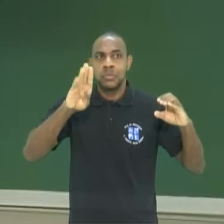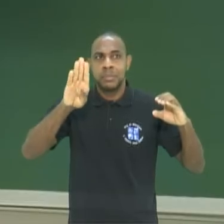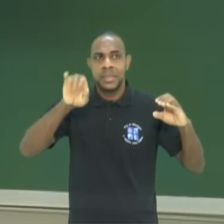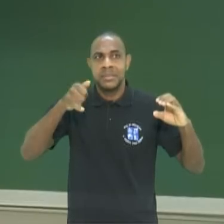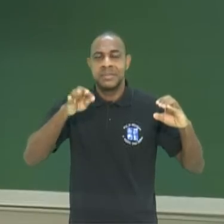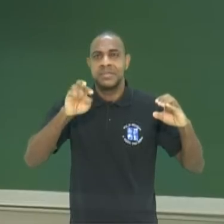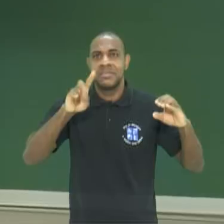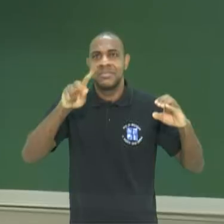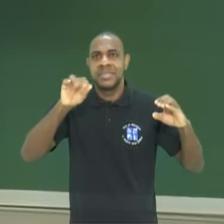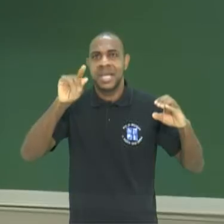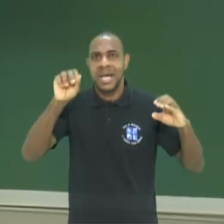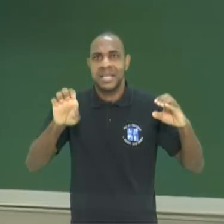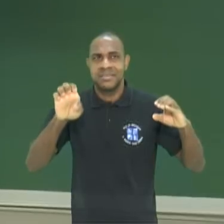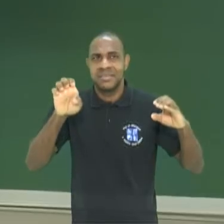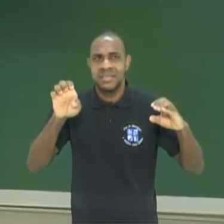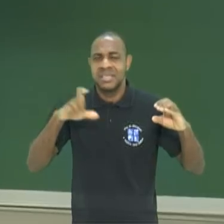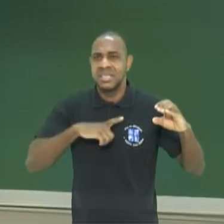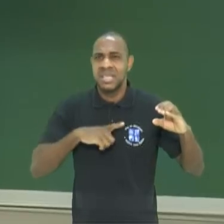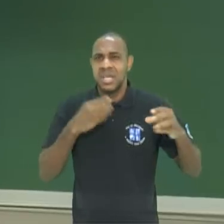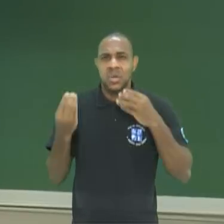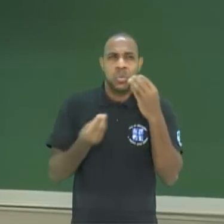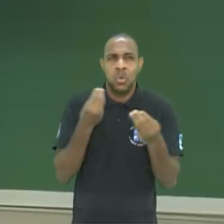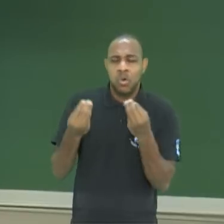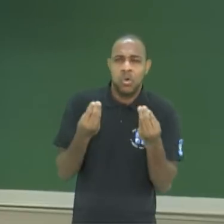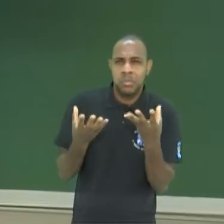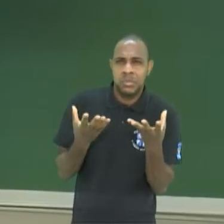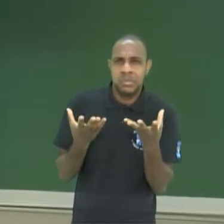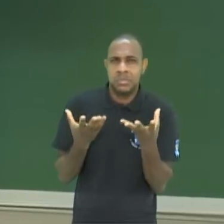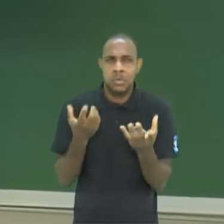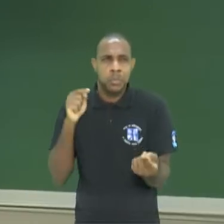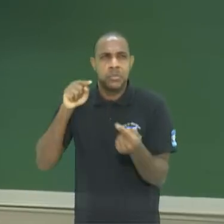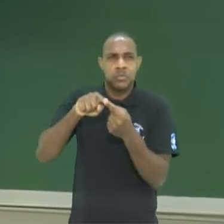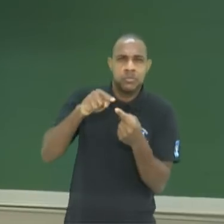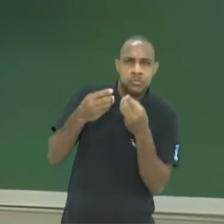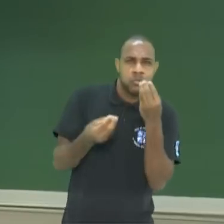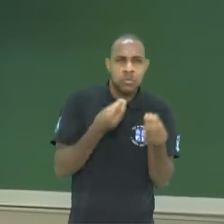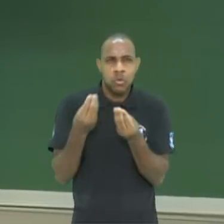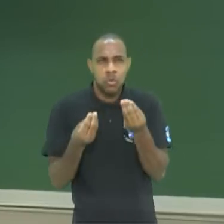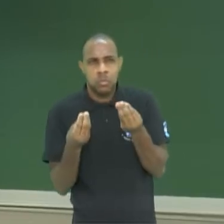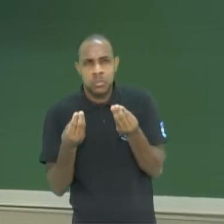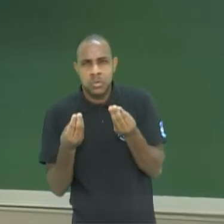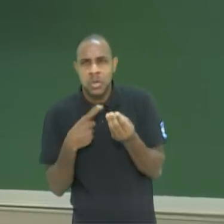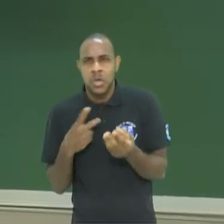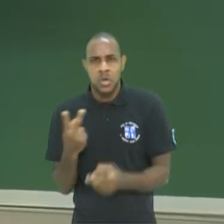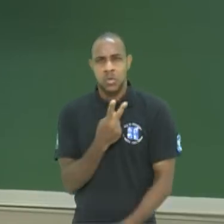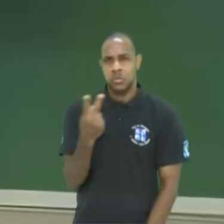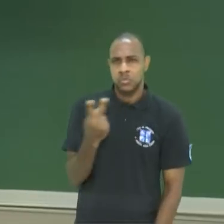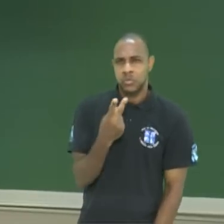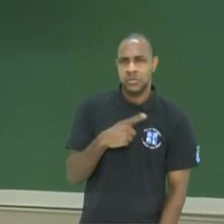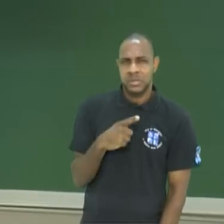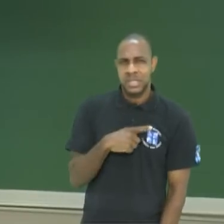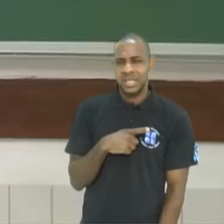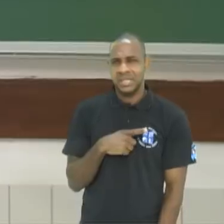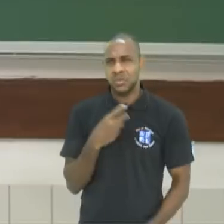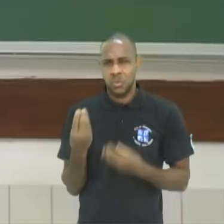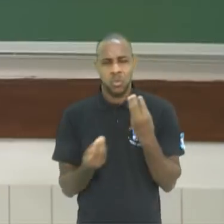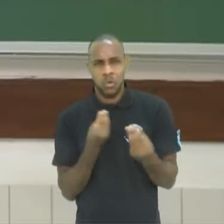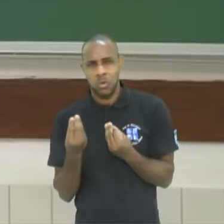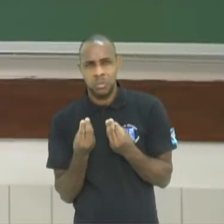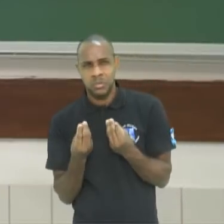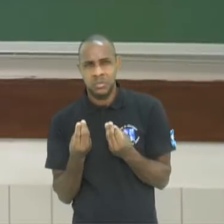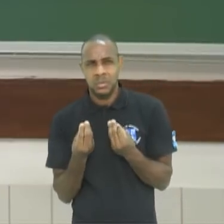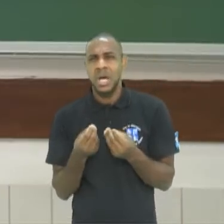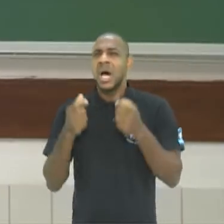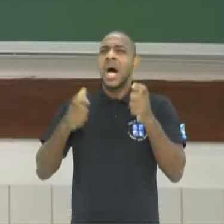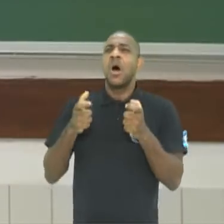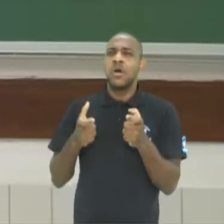uma subjetividade e no outro não tem uma subjetividade? Será que é isso? Será que os dois possuem essa subjetividade? Onde eles